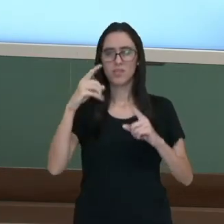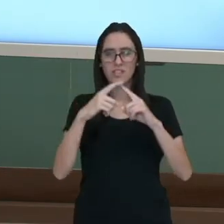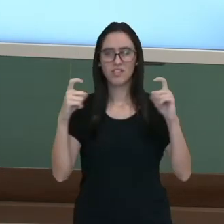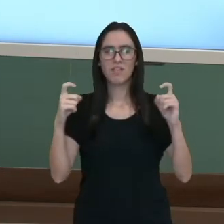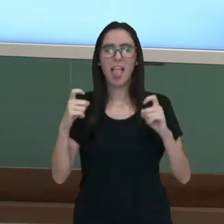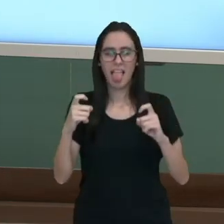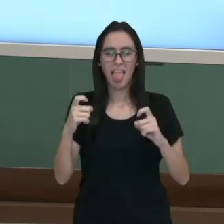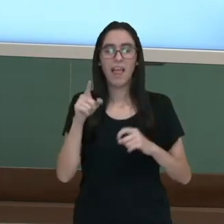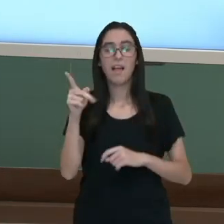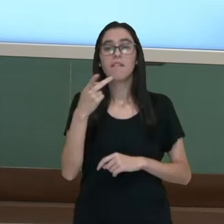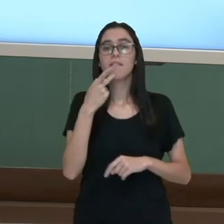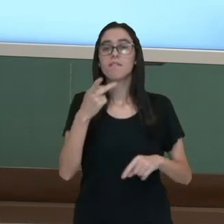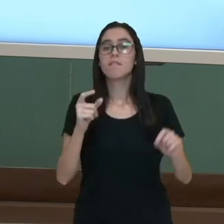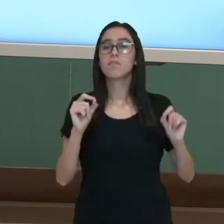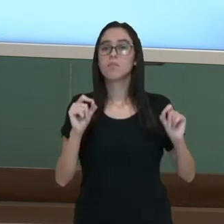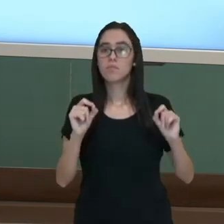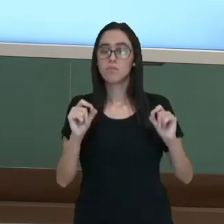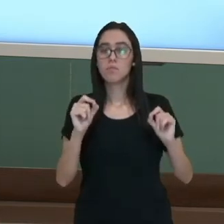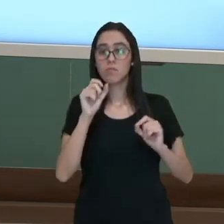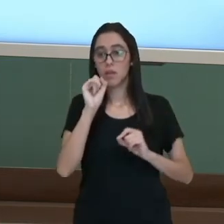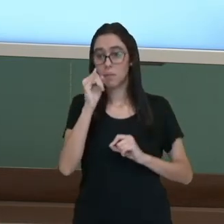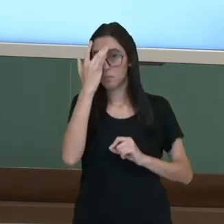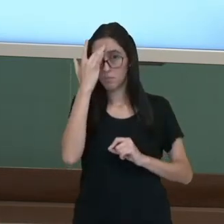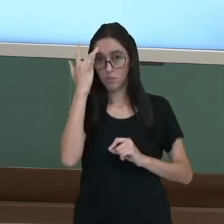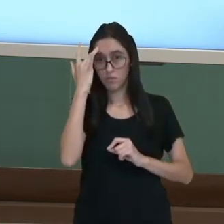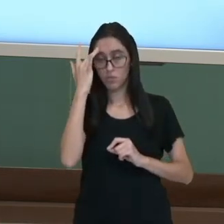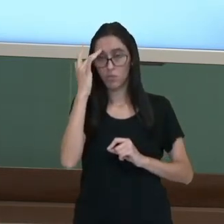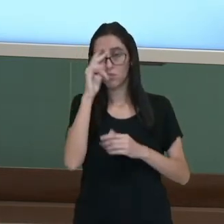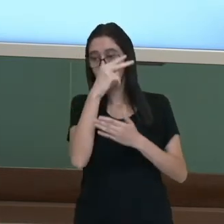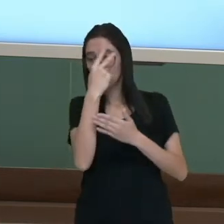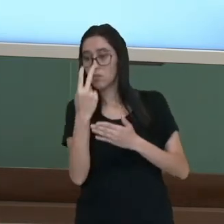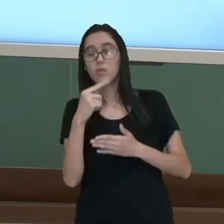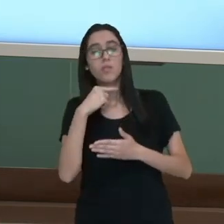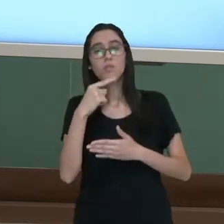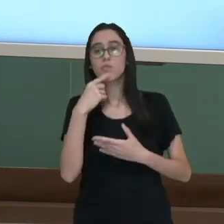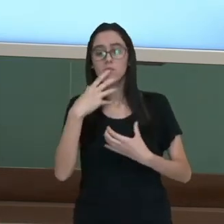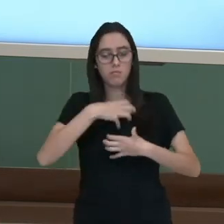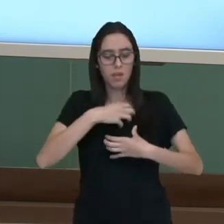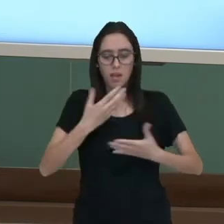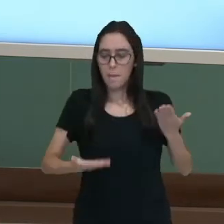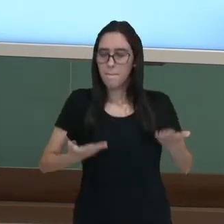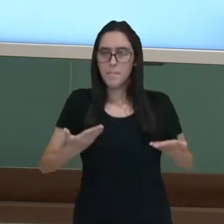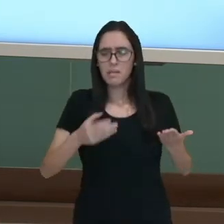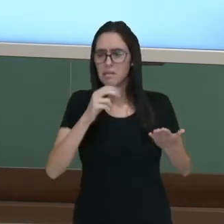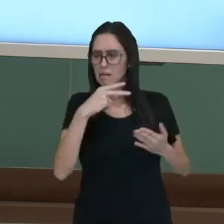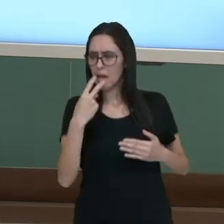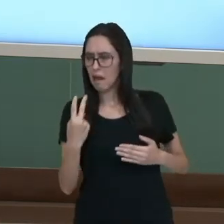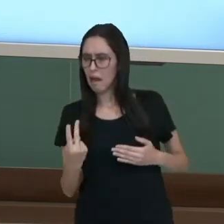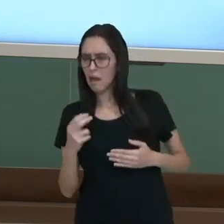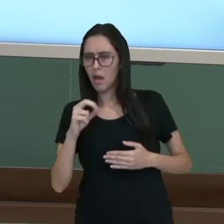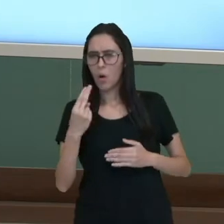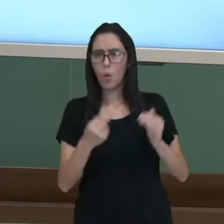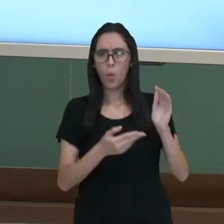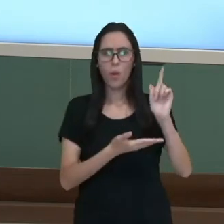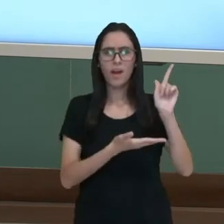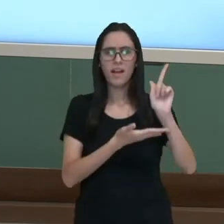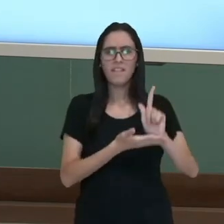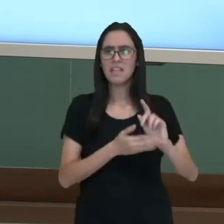incessantemente, não poderá sentir o próprio peso, não diferenciando se está caindo ou sem